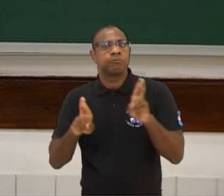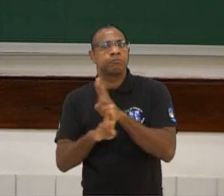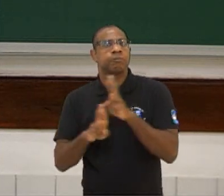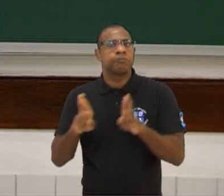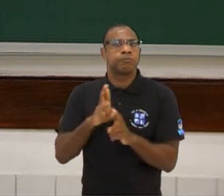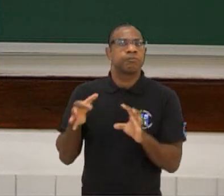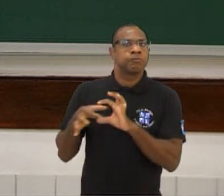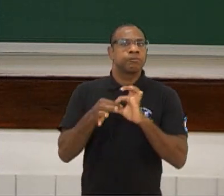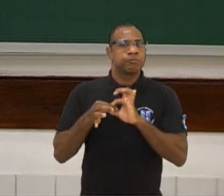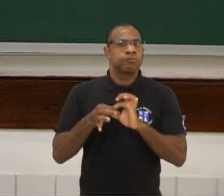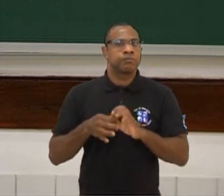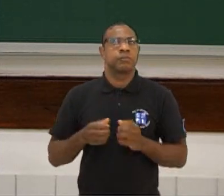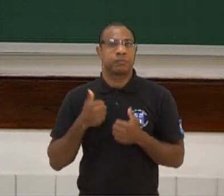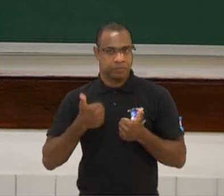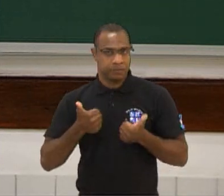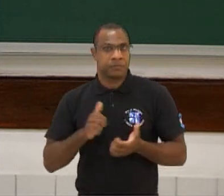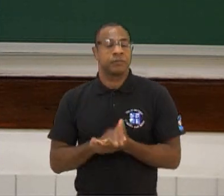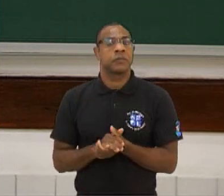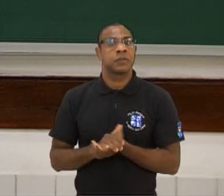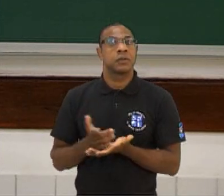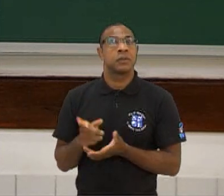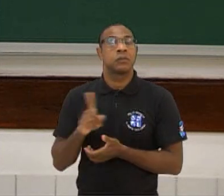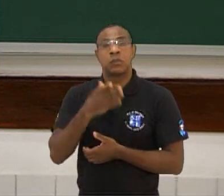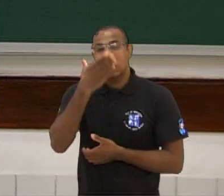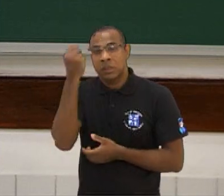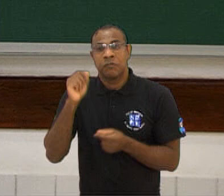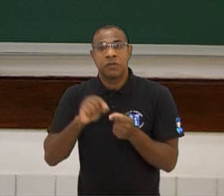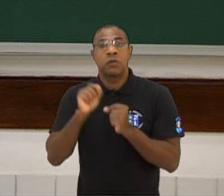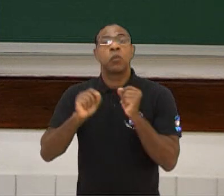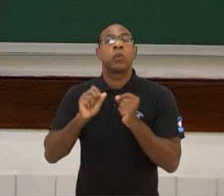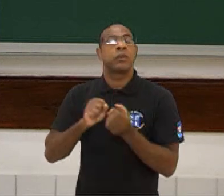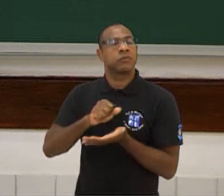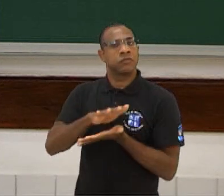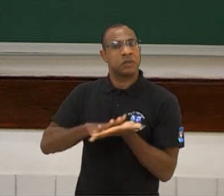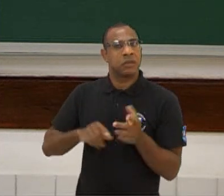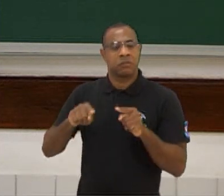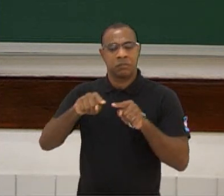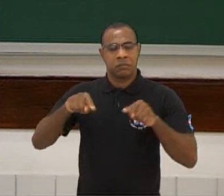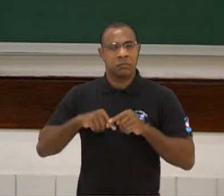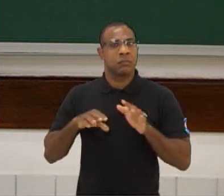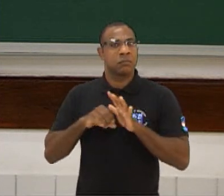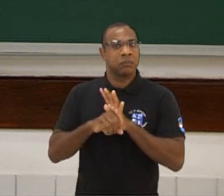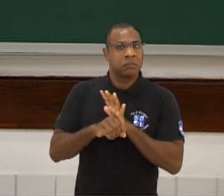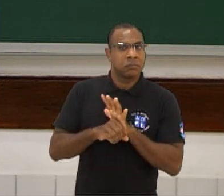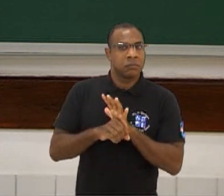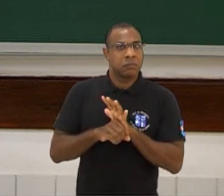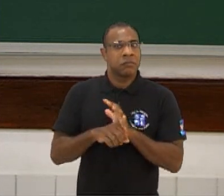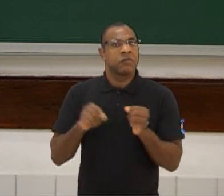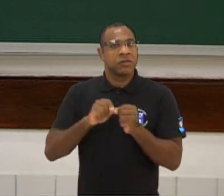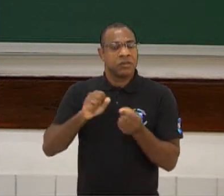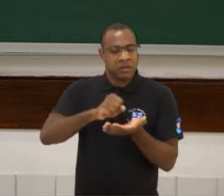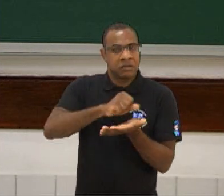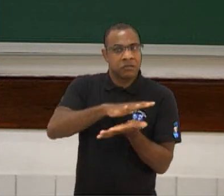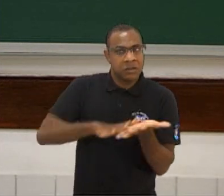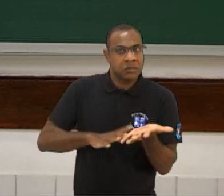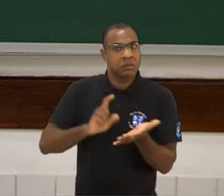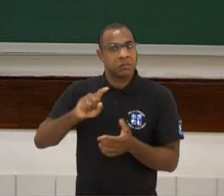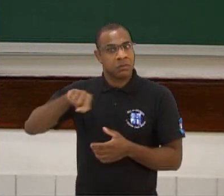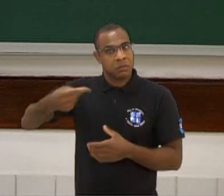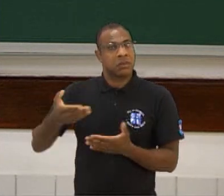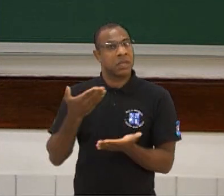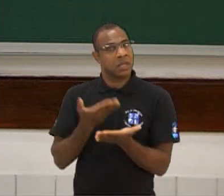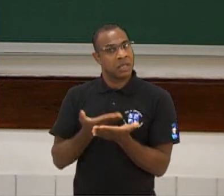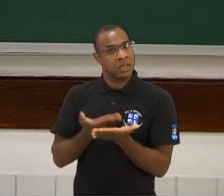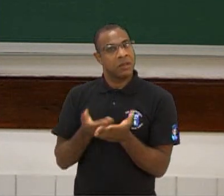outra. Beleza, meus queridos? Não esqueça de fazer suas atividades aí no Classroom, não esqueça de marcar seus exercícios e as próximas aulas nós